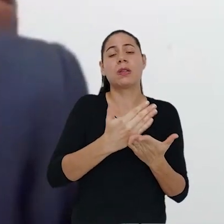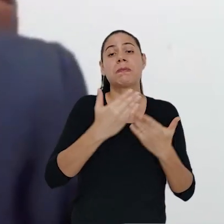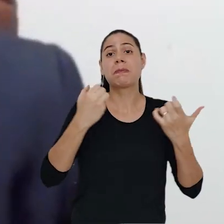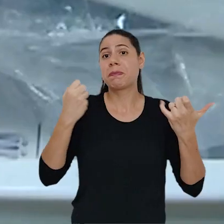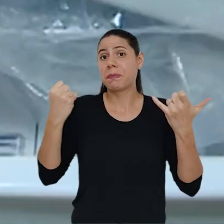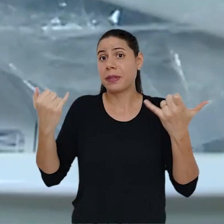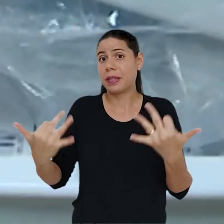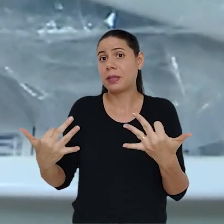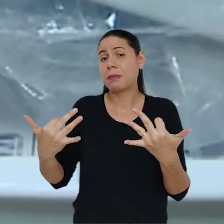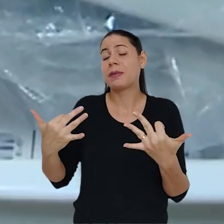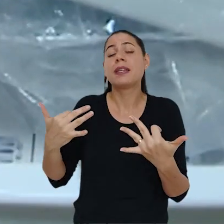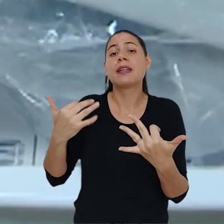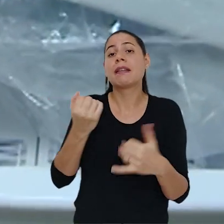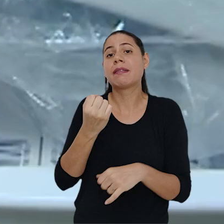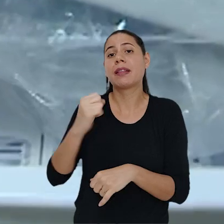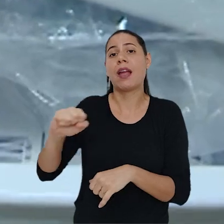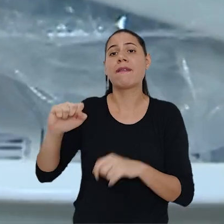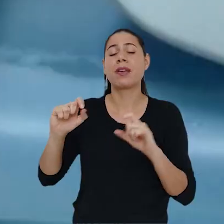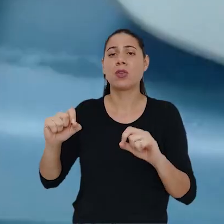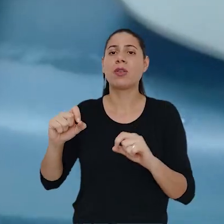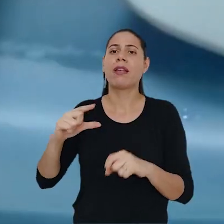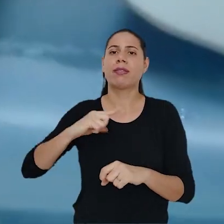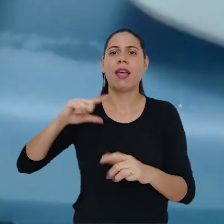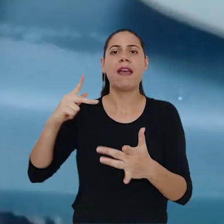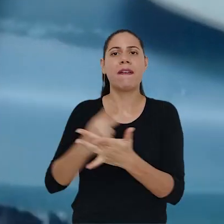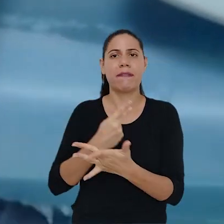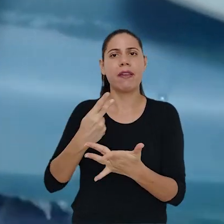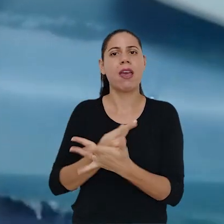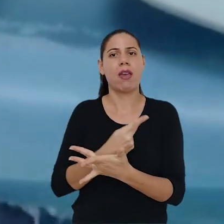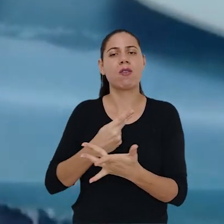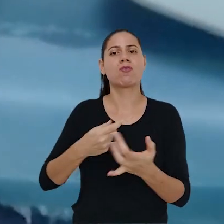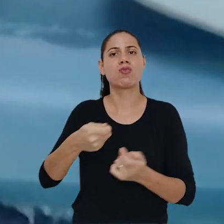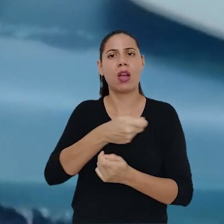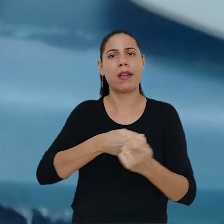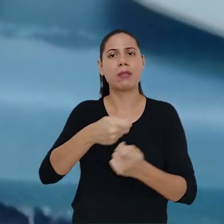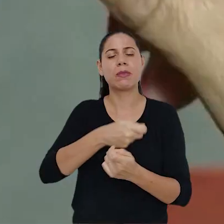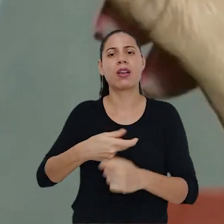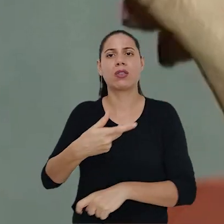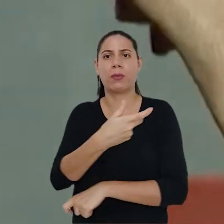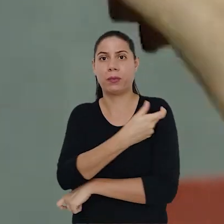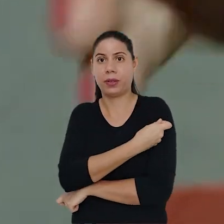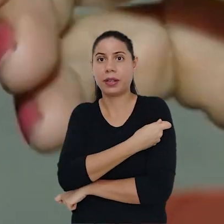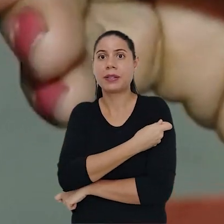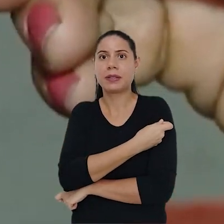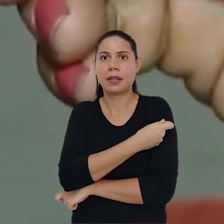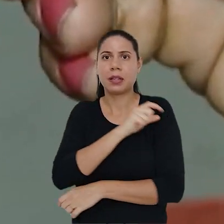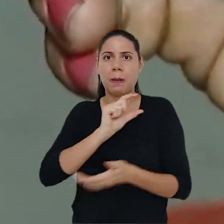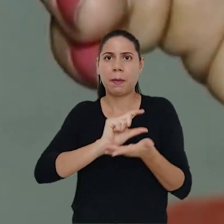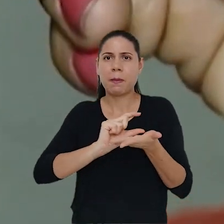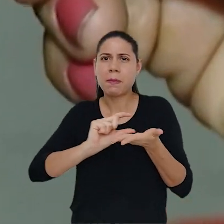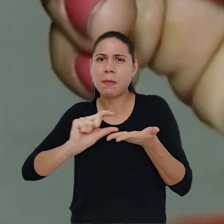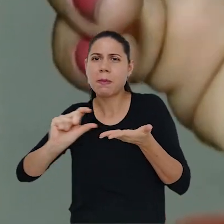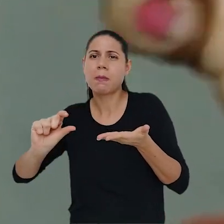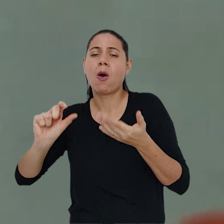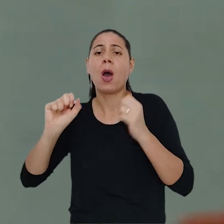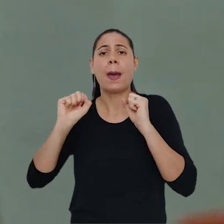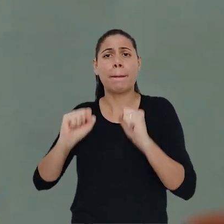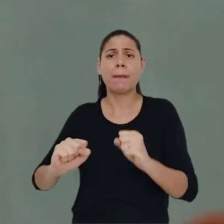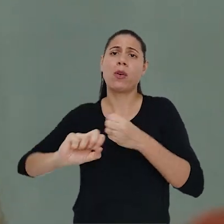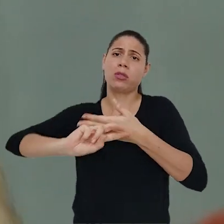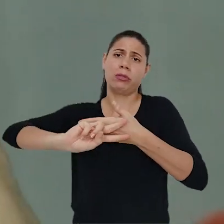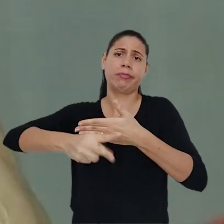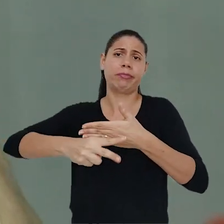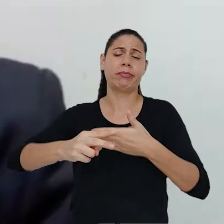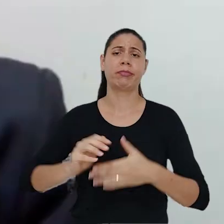Ele explica que a tese defendida é que houve negligência na administração da dose de vacina que tem probabilidade de